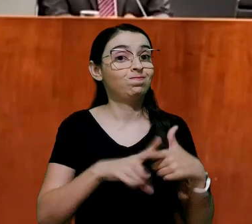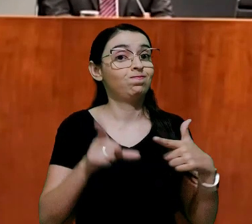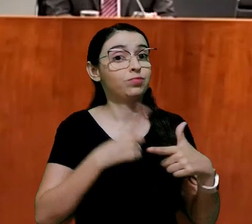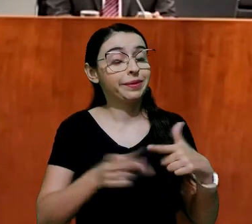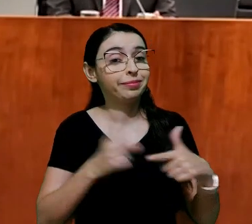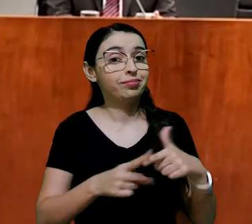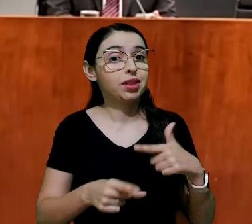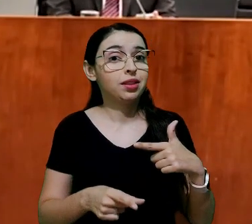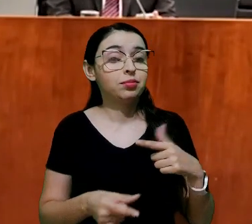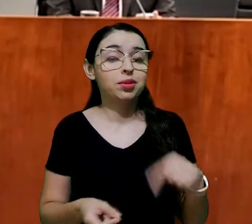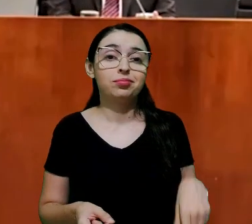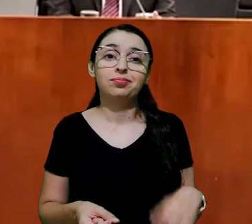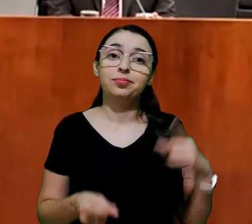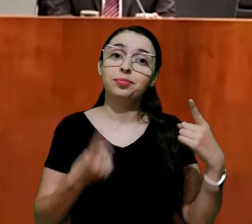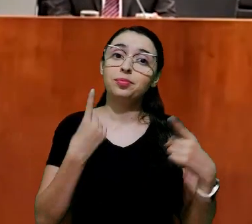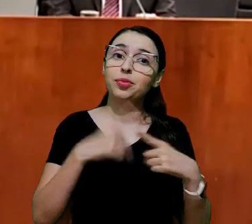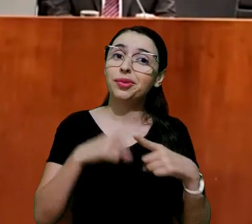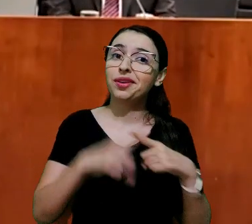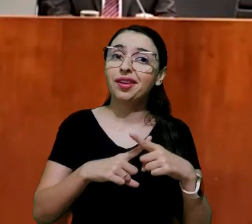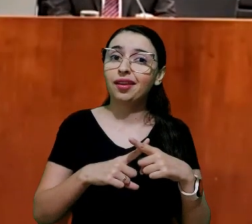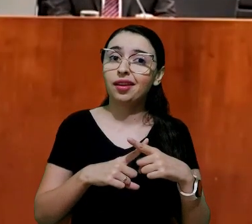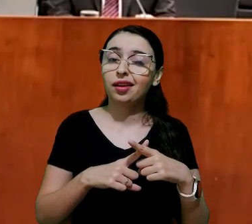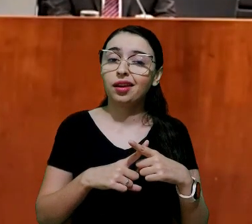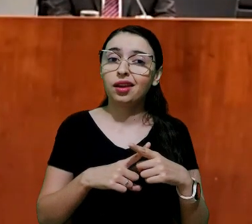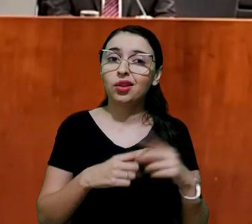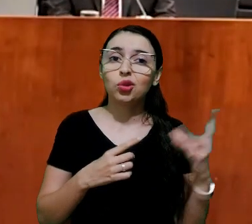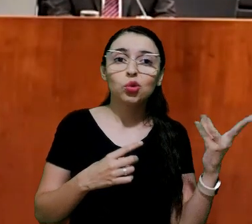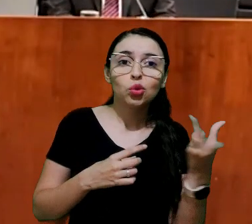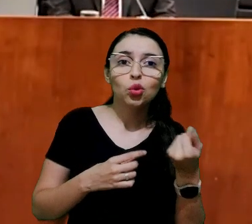todos os herdeiros,